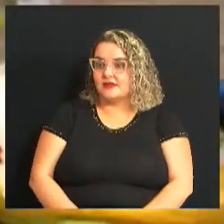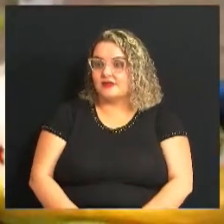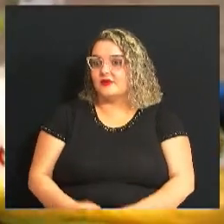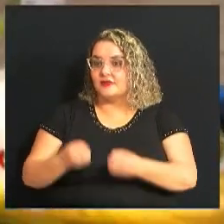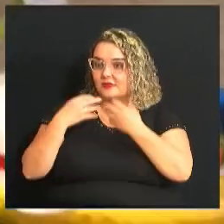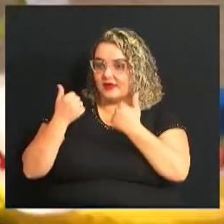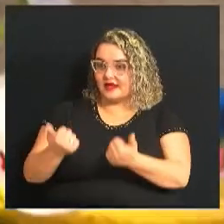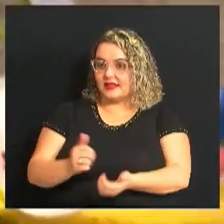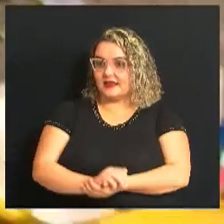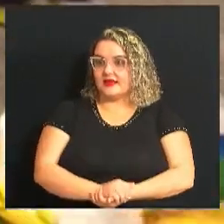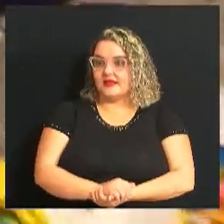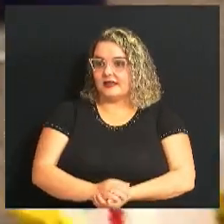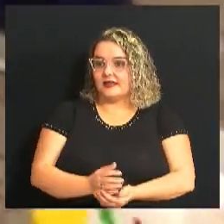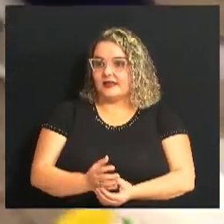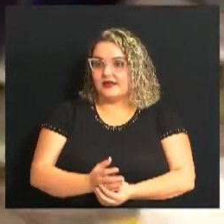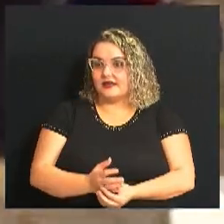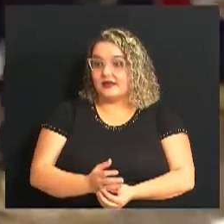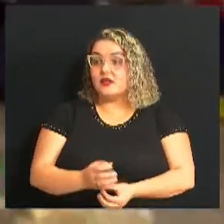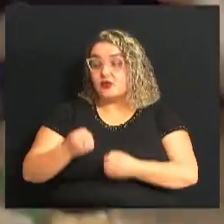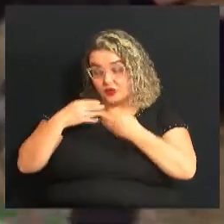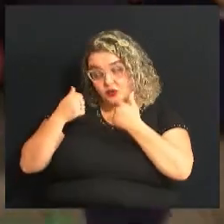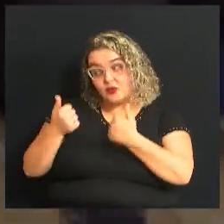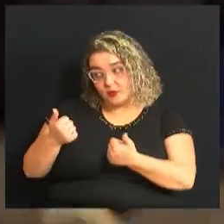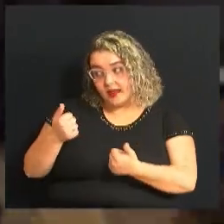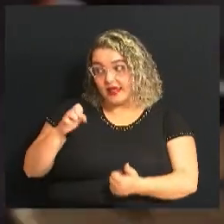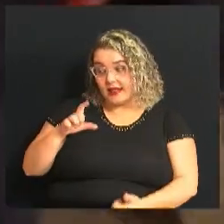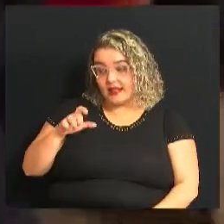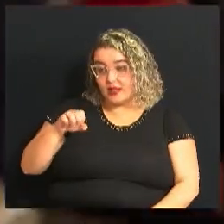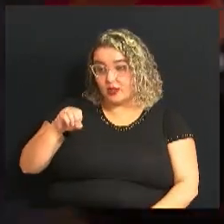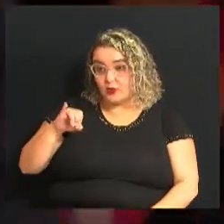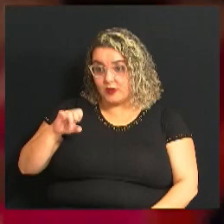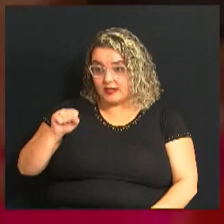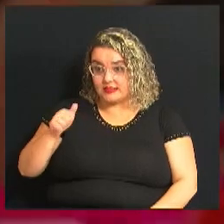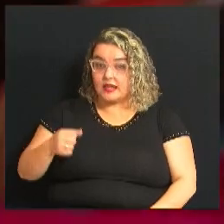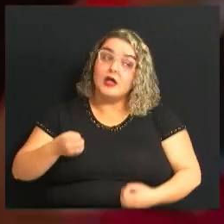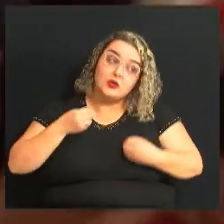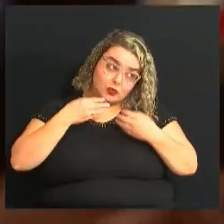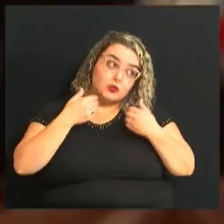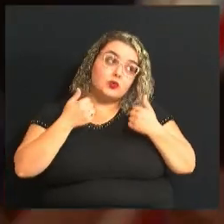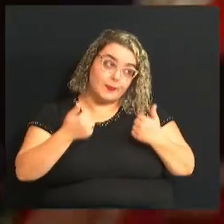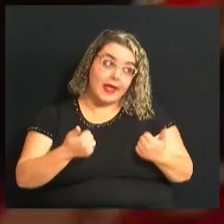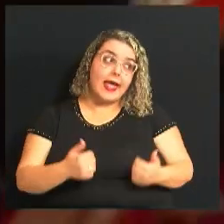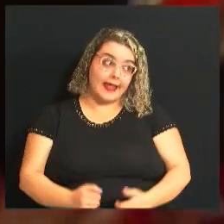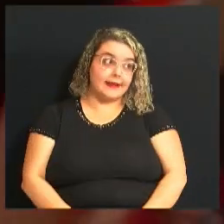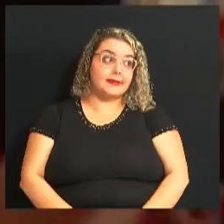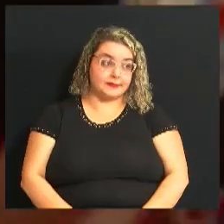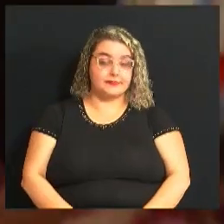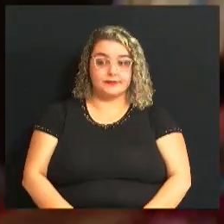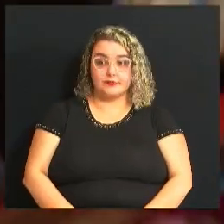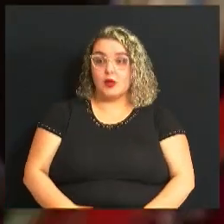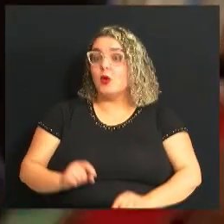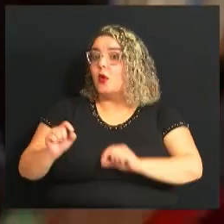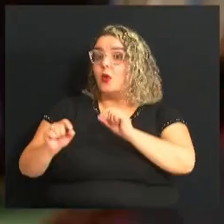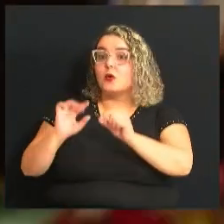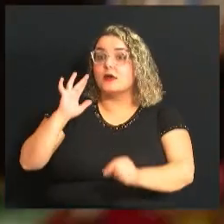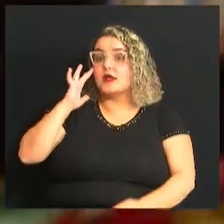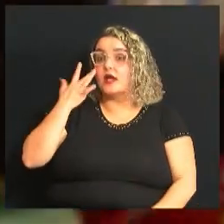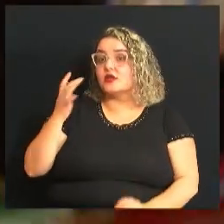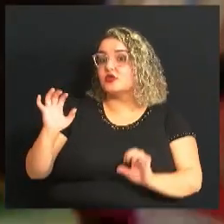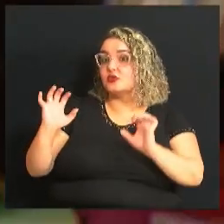Heloísa? Tudo bem. Bom, como você, não é? O que você achou desse